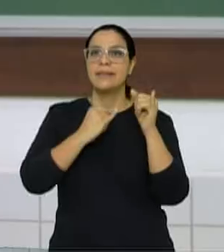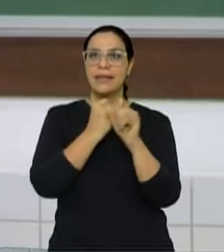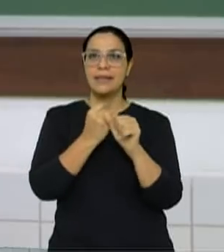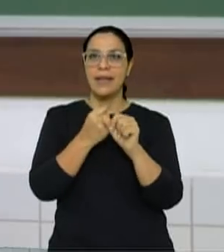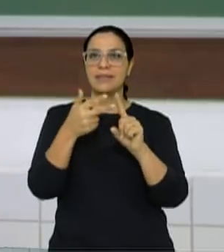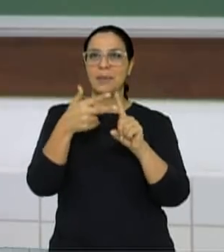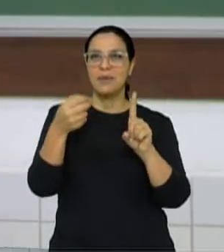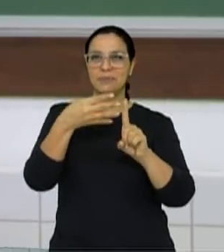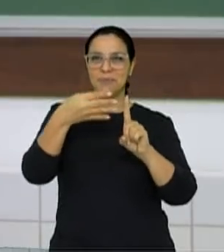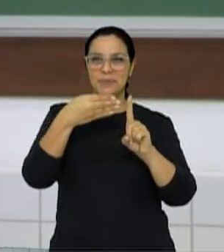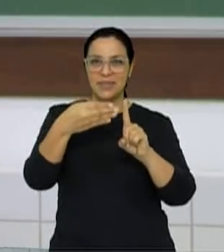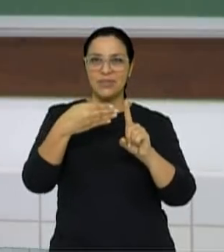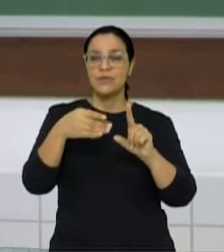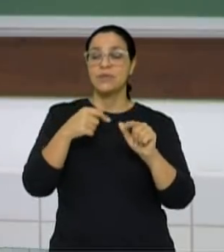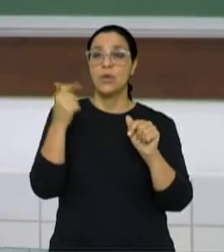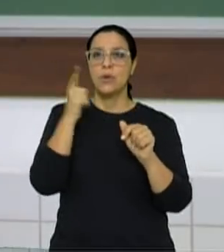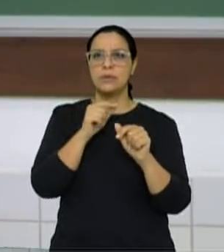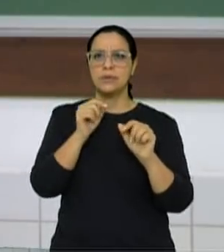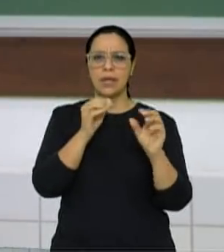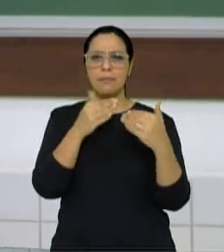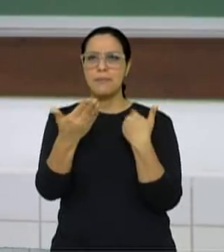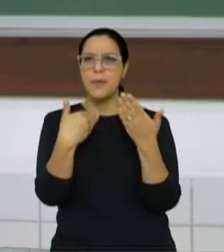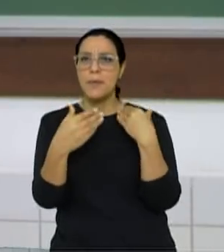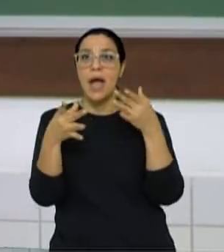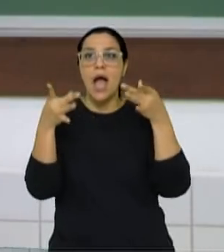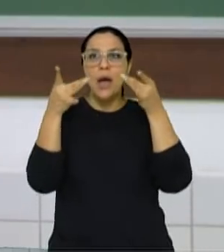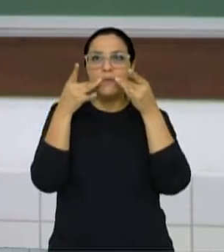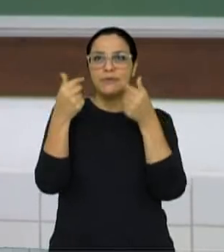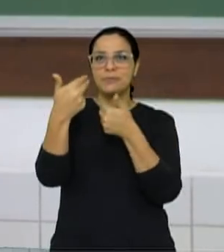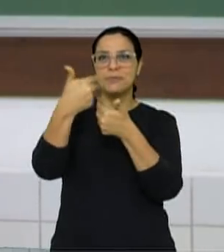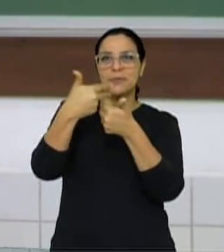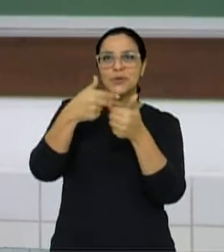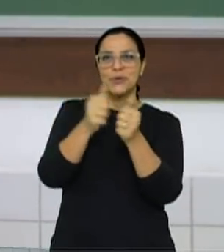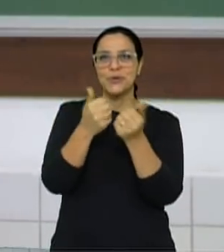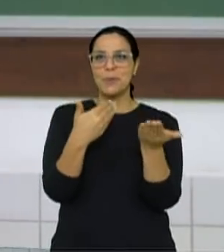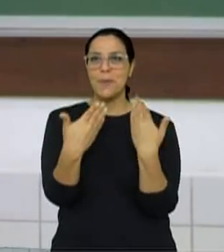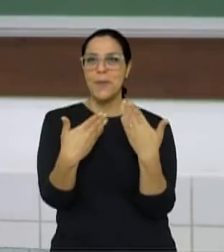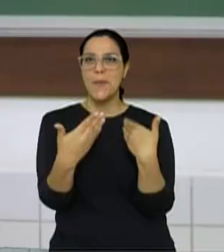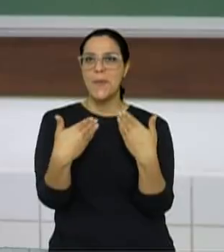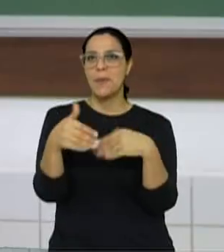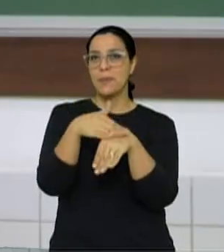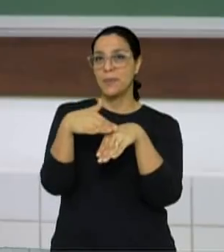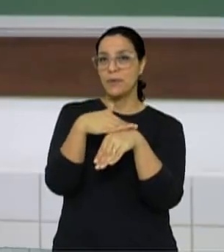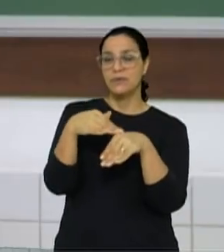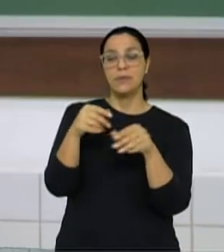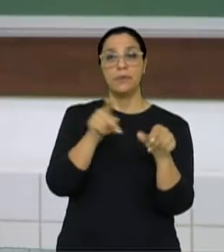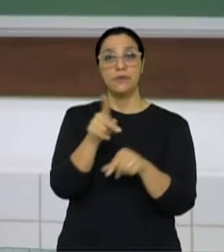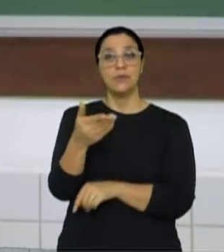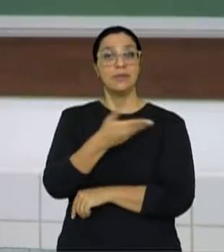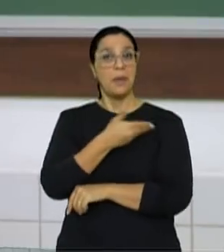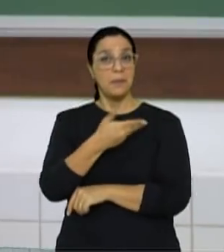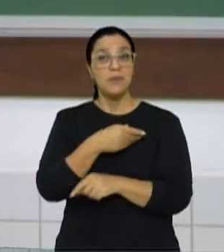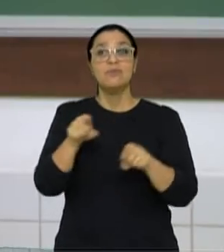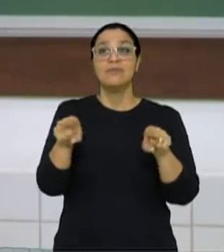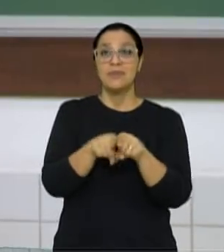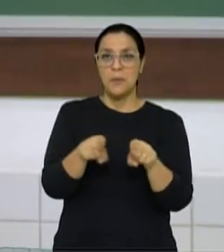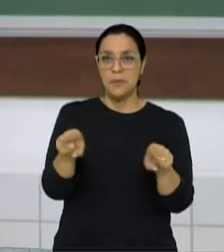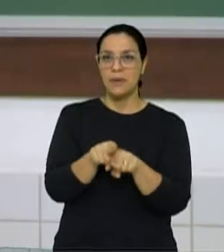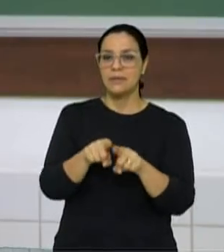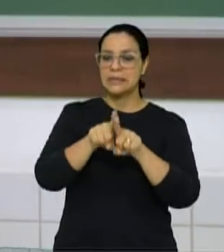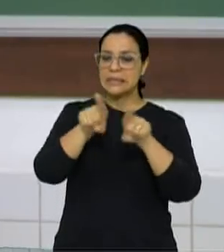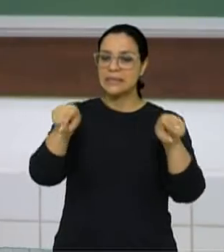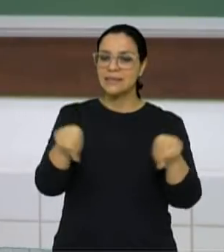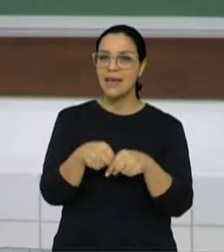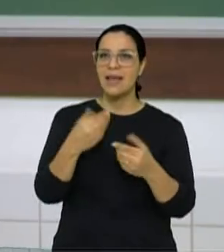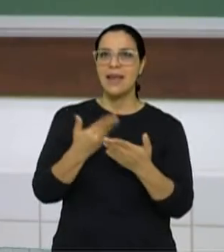aplicativo Meet, E você vai poder ali conversar ao vivo com os seus professores e também com seus colegas, Seria a